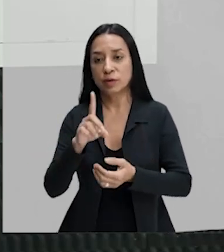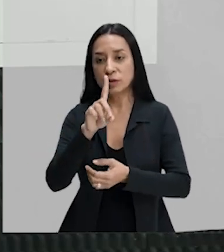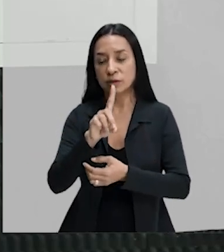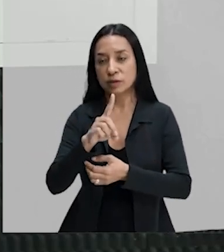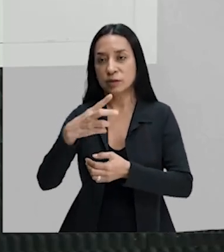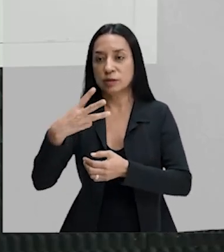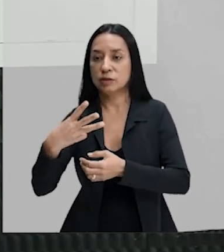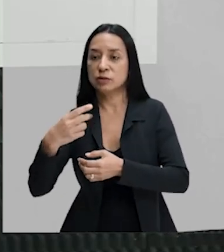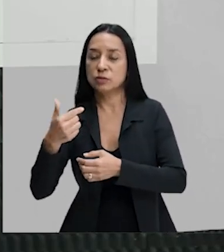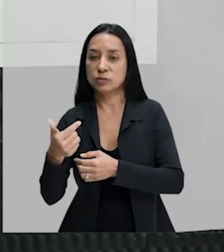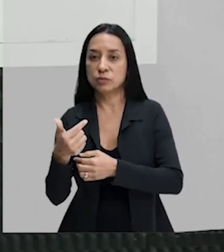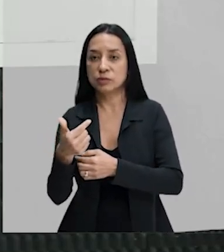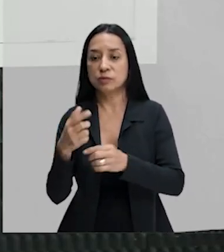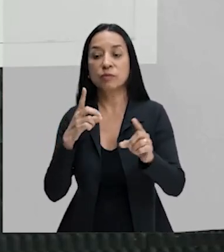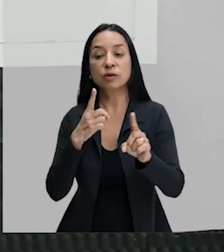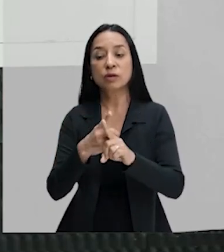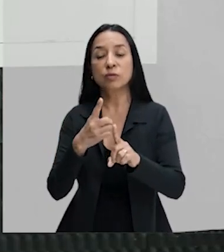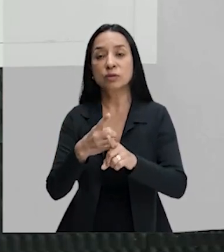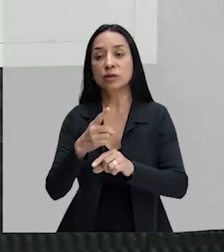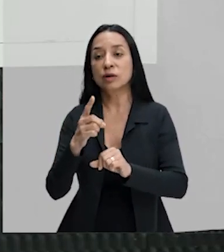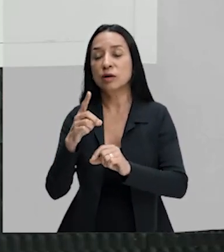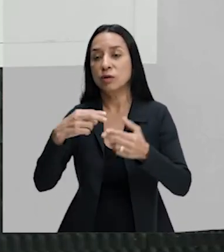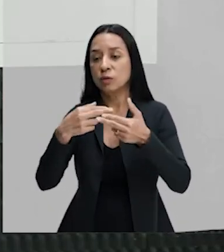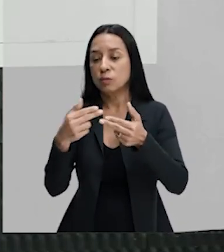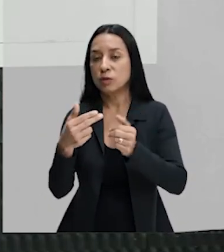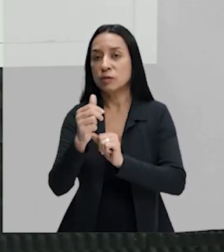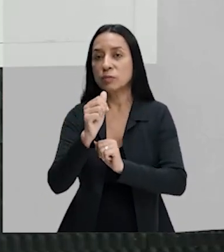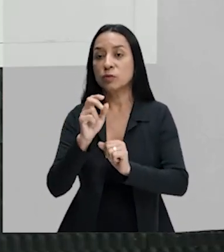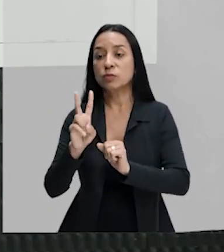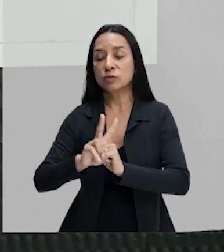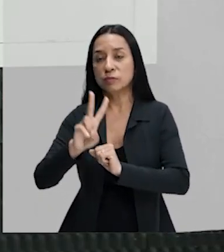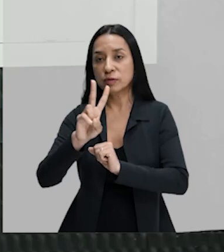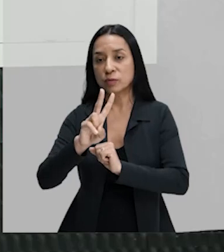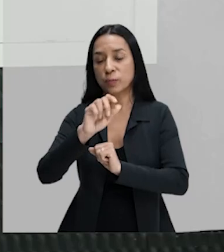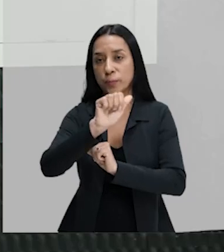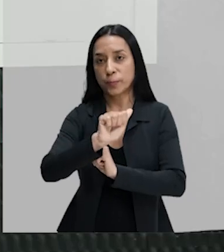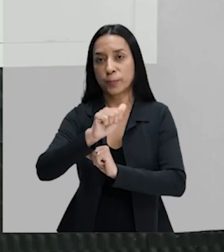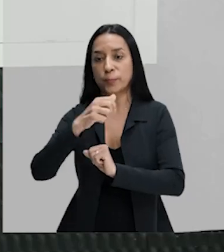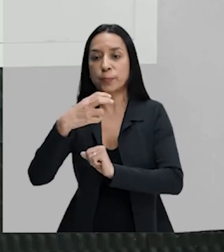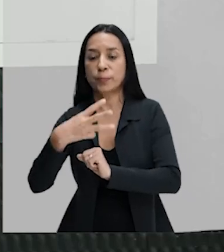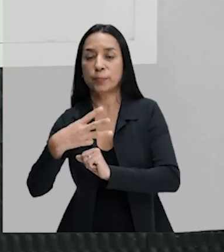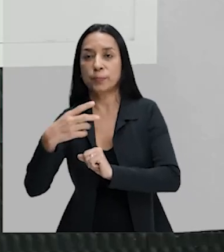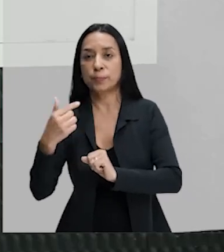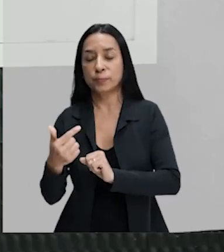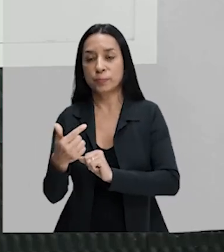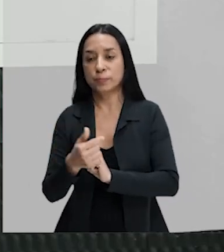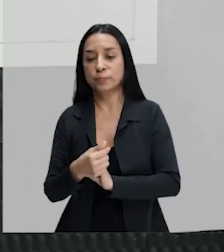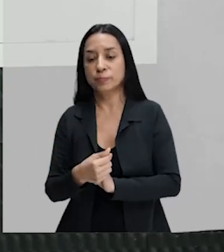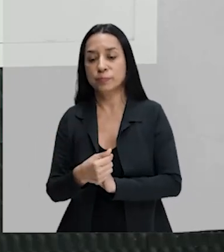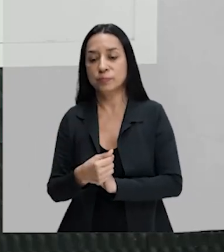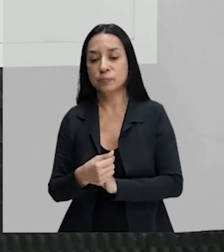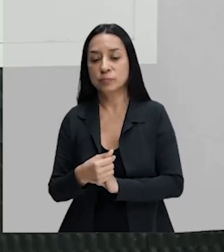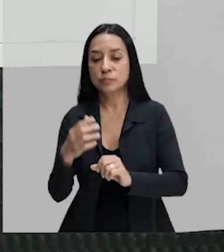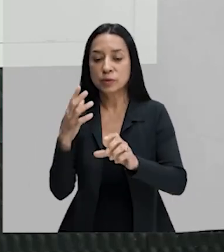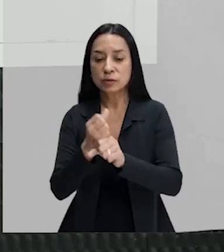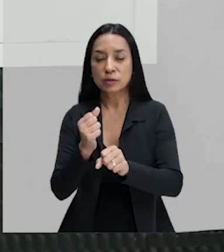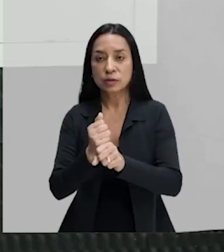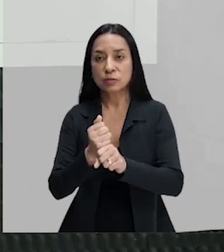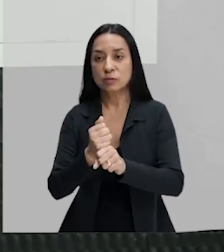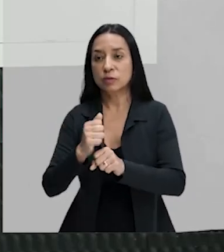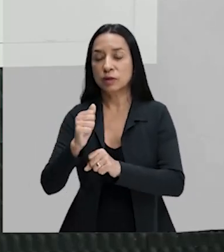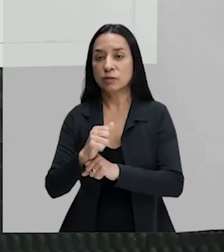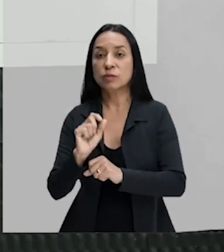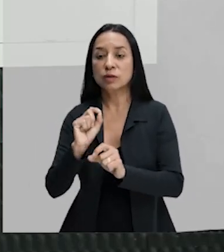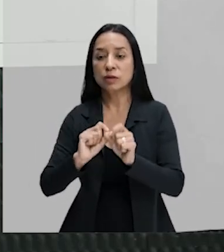encontrar o elemento A32. Certo? Que ele quer calcular o menor complementar desse elemento.